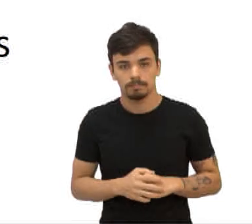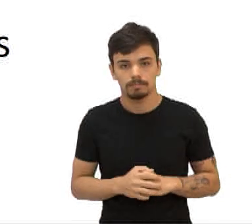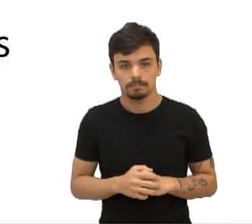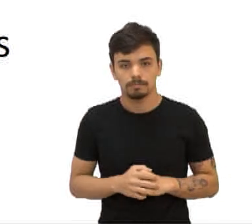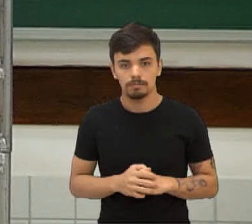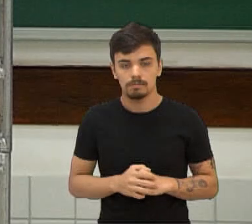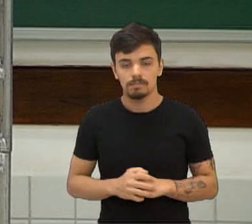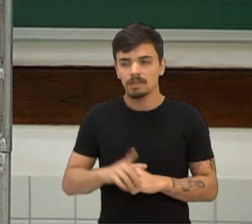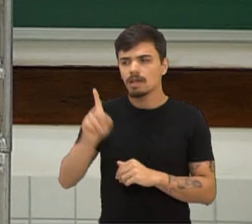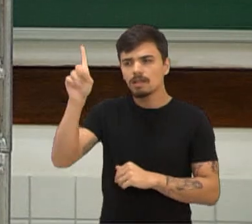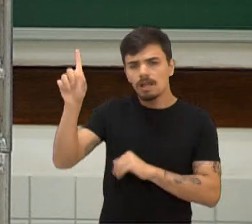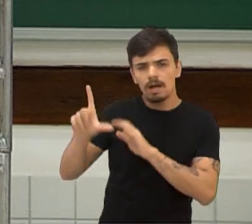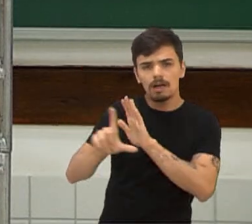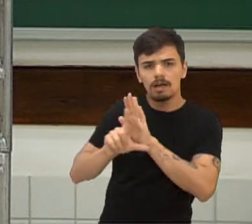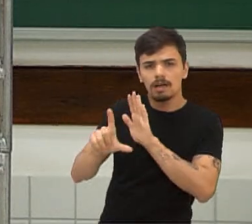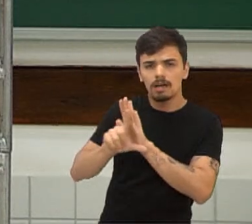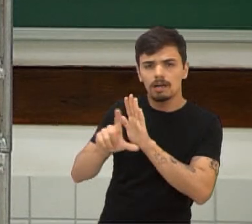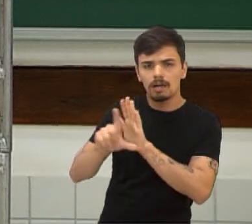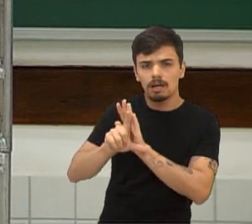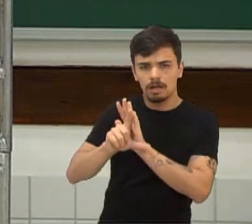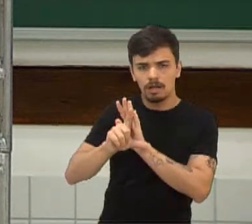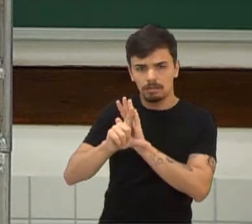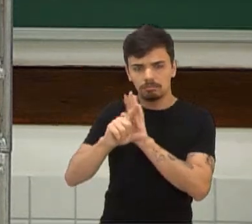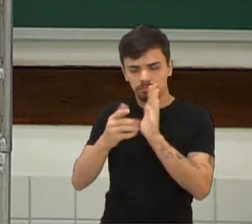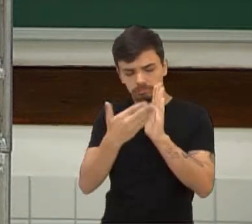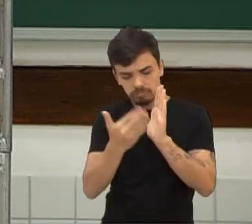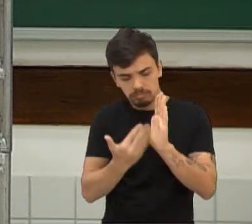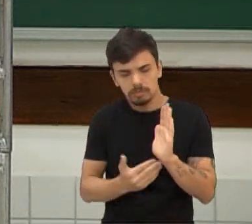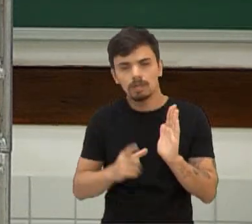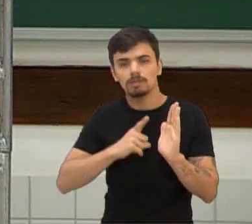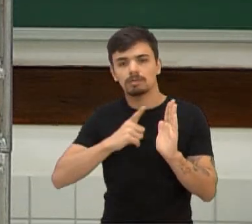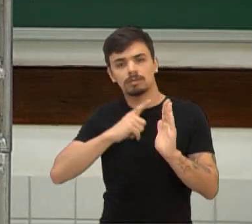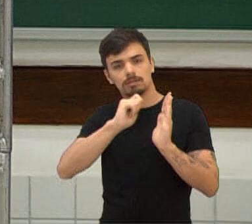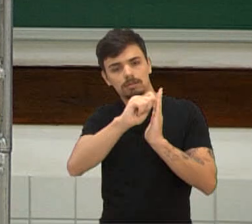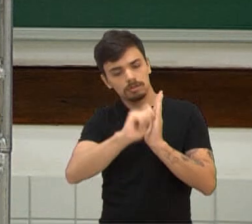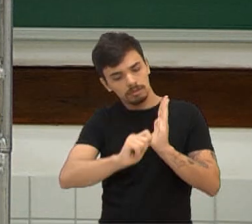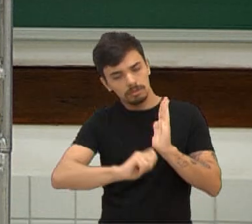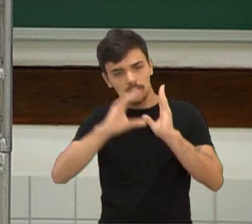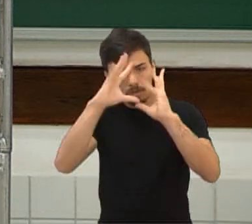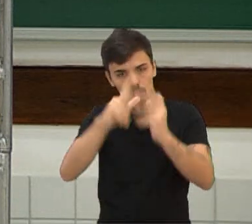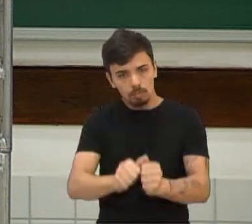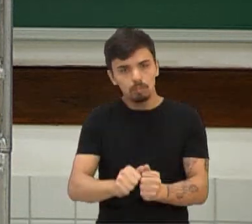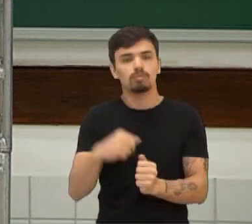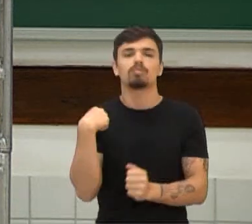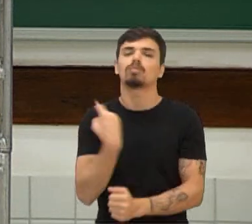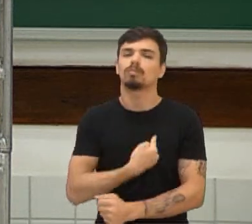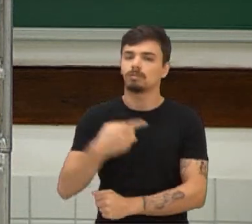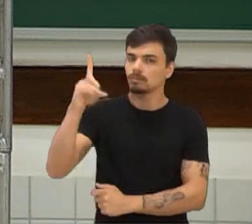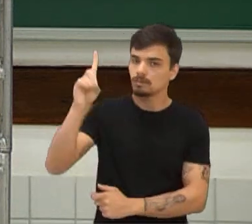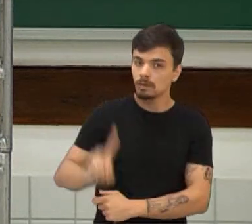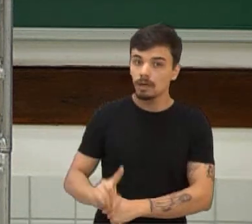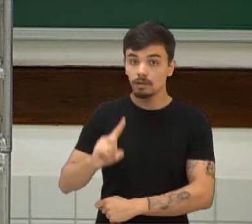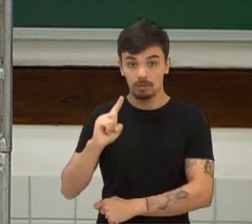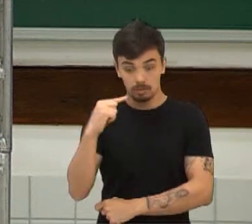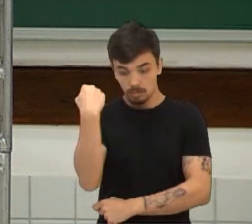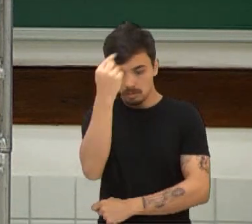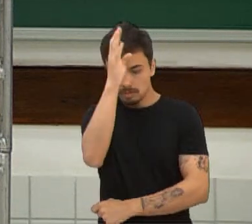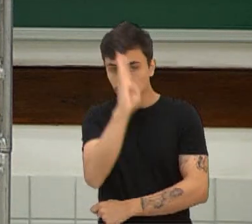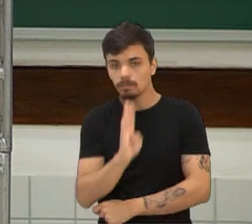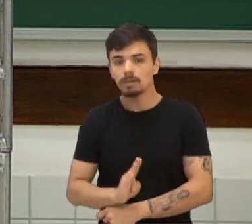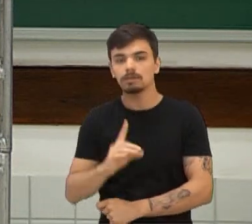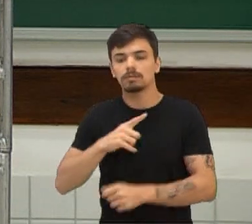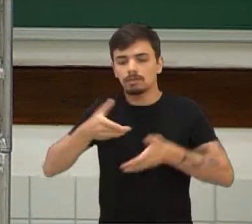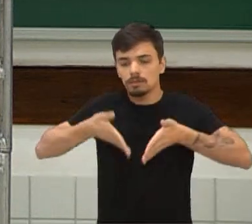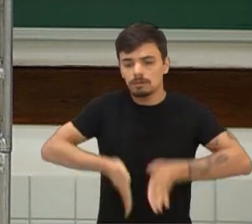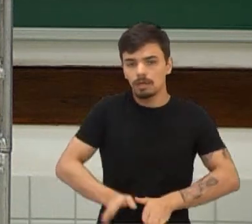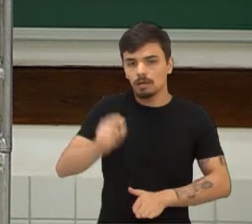nossa Constituição, na nossa chamada Carta Magna, estão escritos todos os nossos direitos. Os brasileiros, o indivíduo que